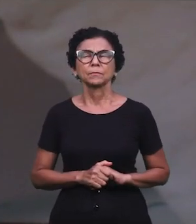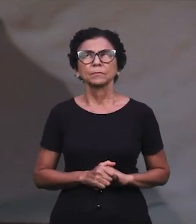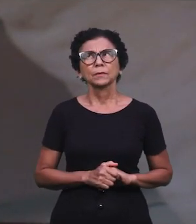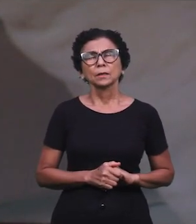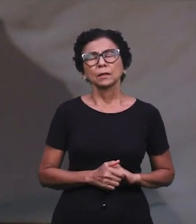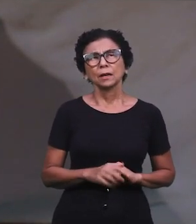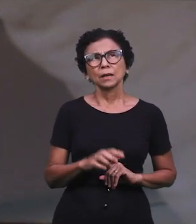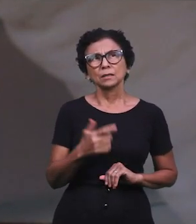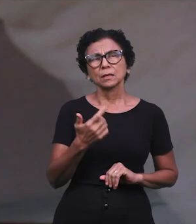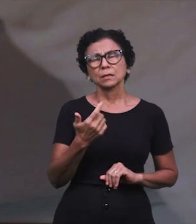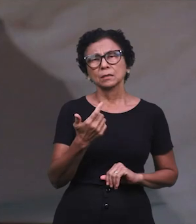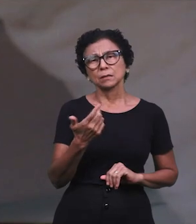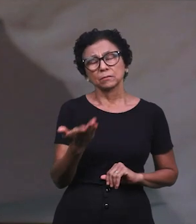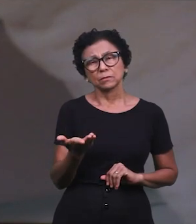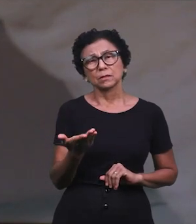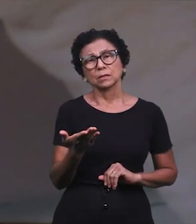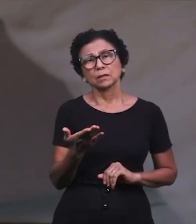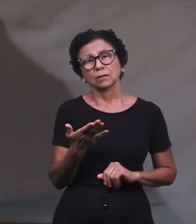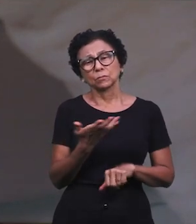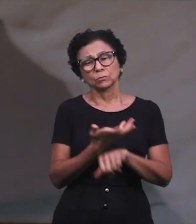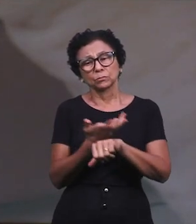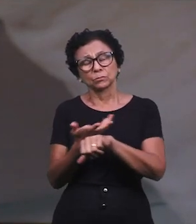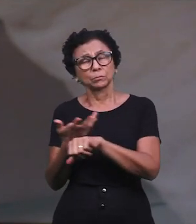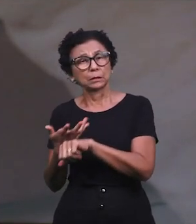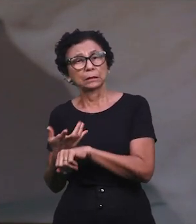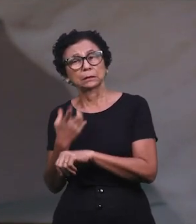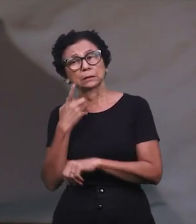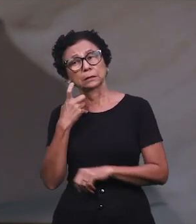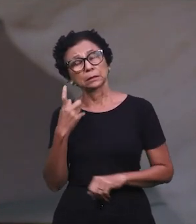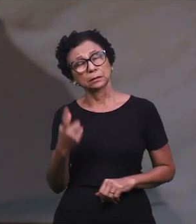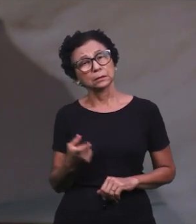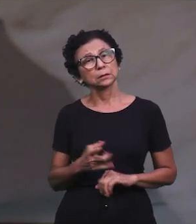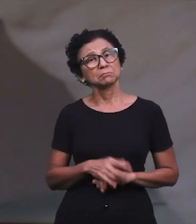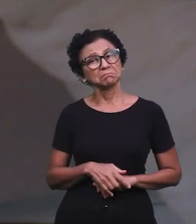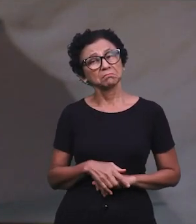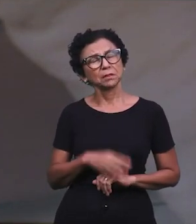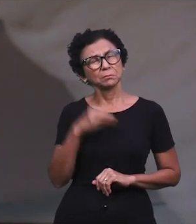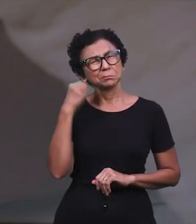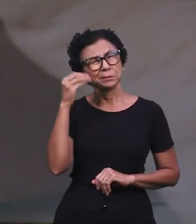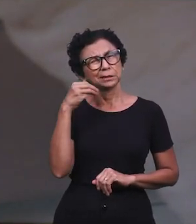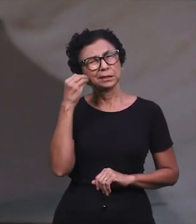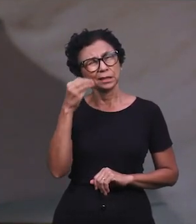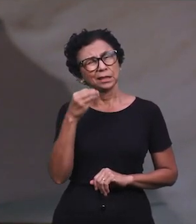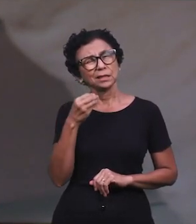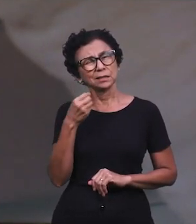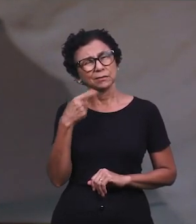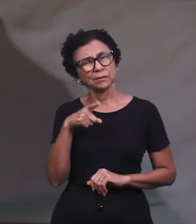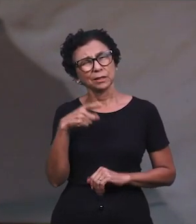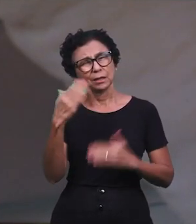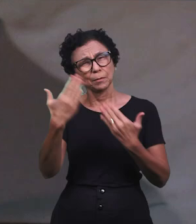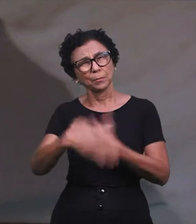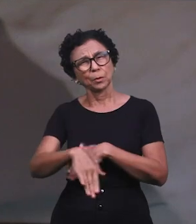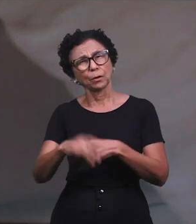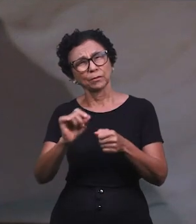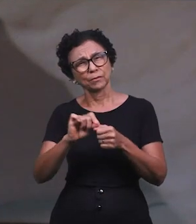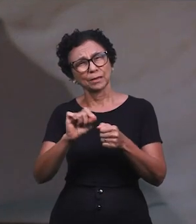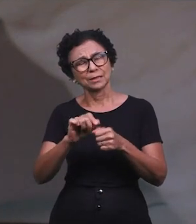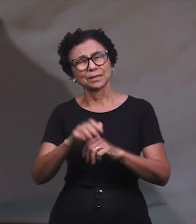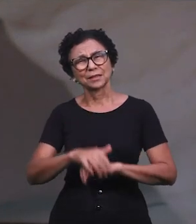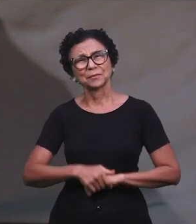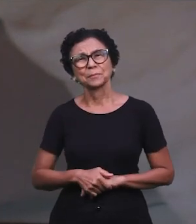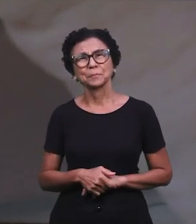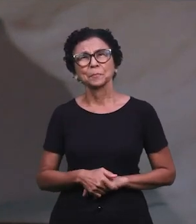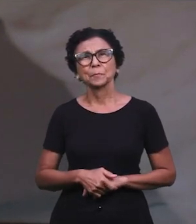já tem algumas matérias que são interessantes, vale a pena de repente você fazer como teste, tá certo? Muito boa pergunta,